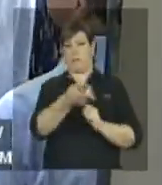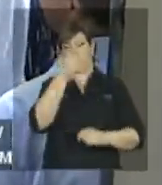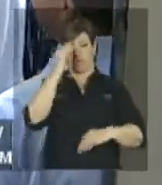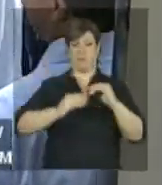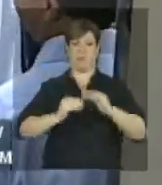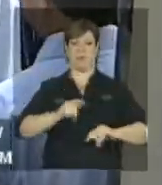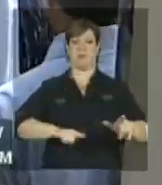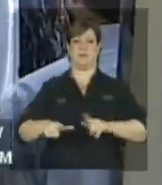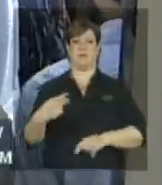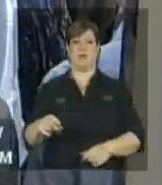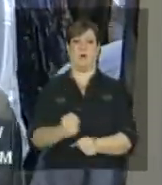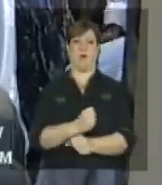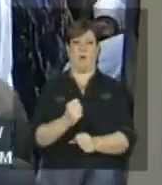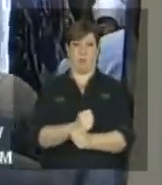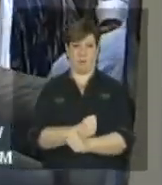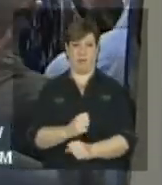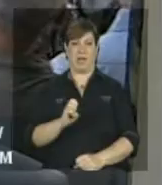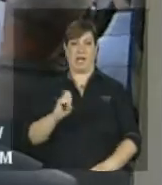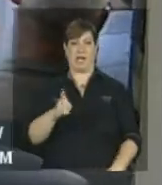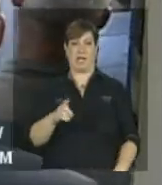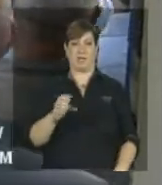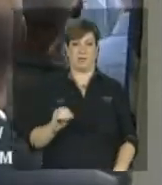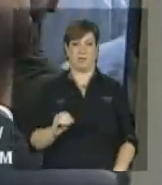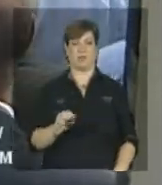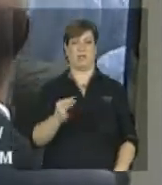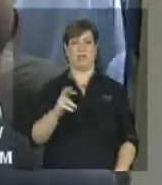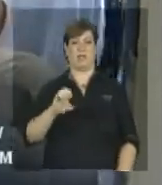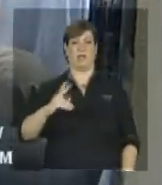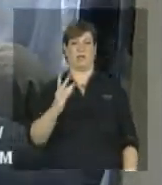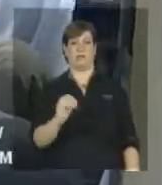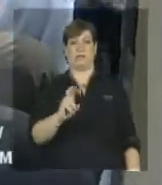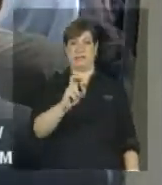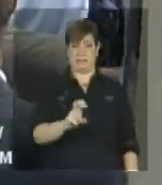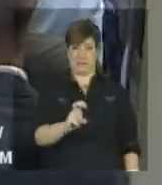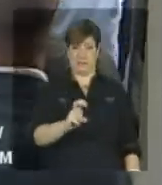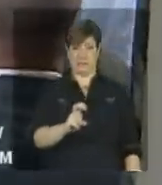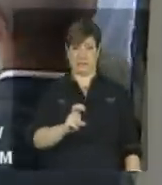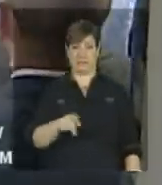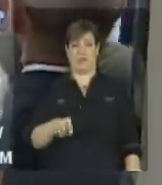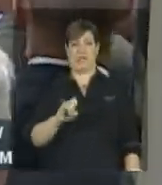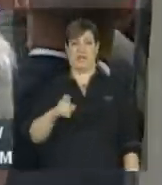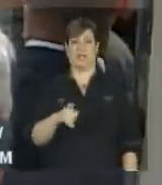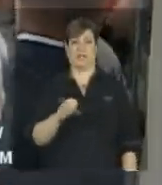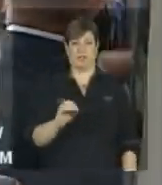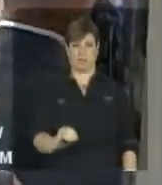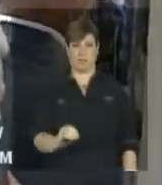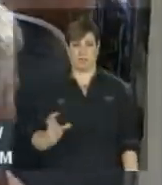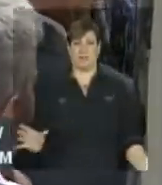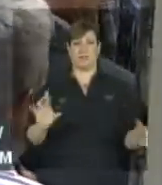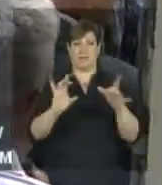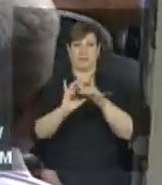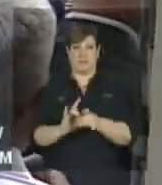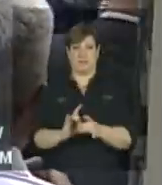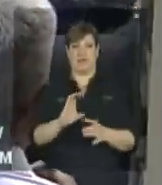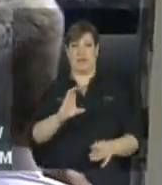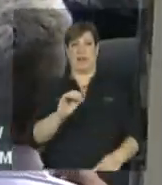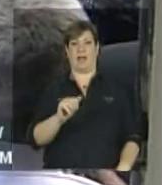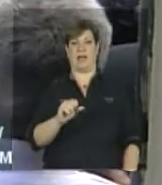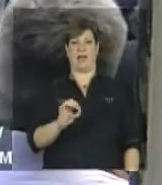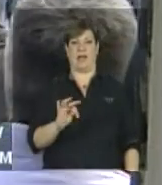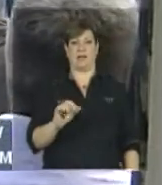da obra, do trecho 5 do eixo de integração